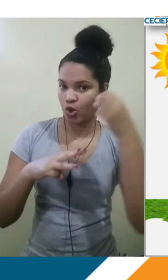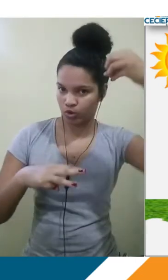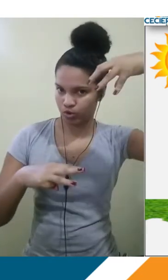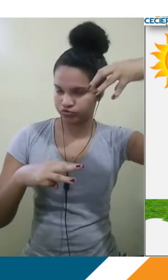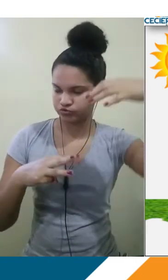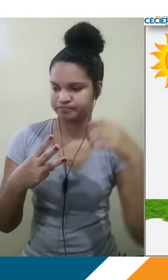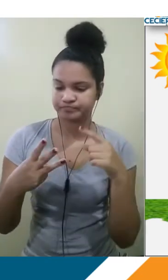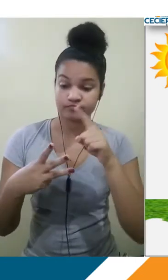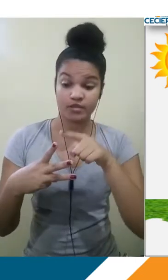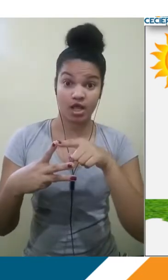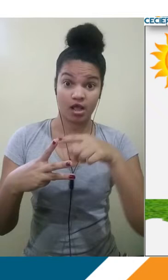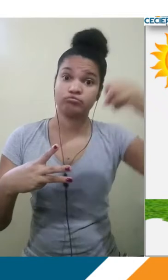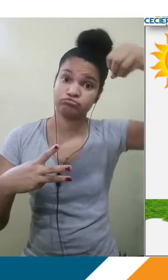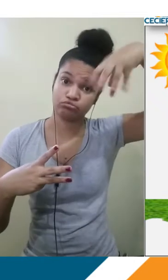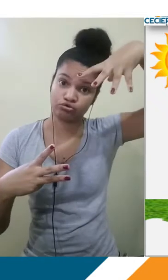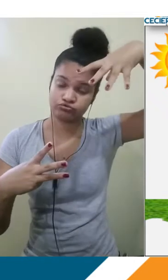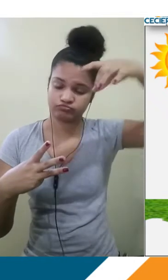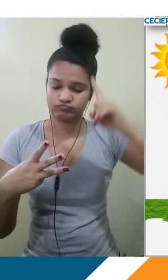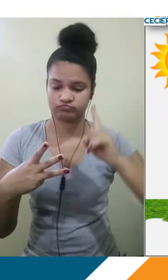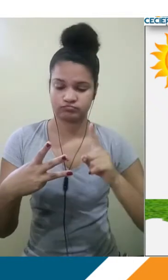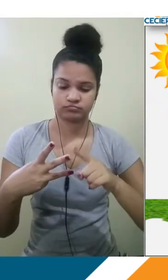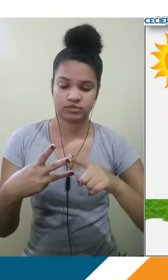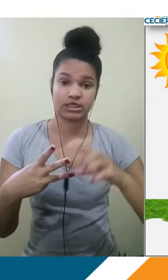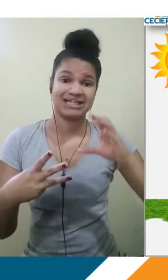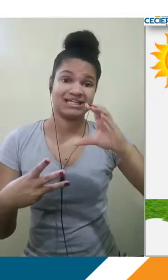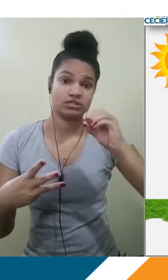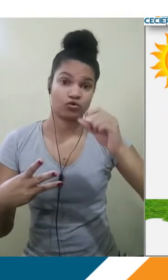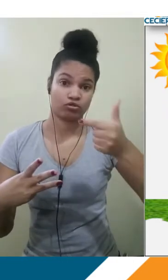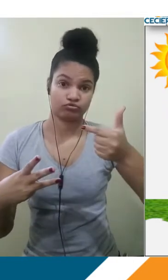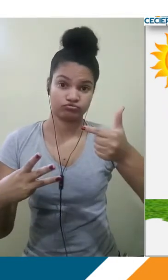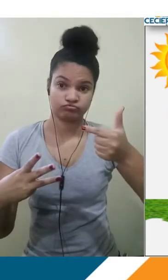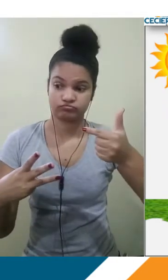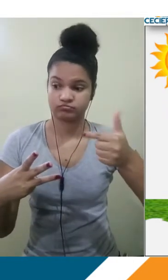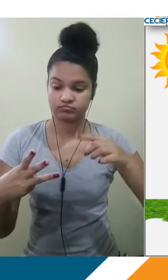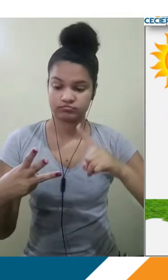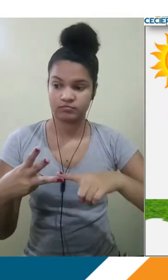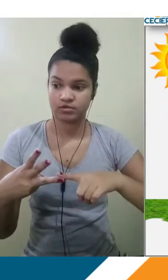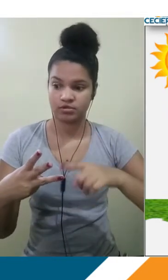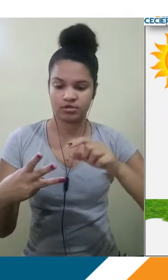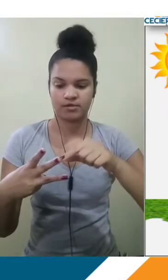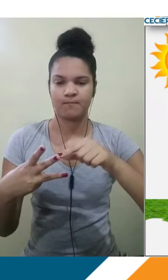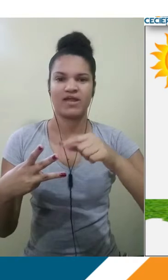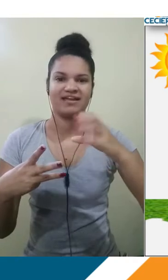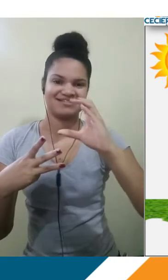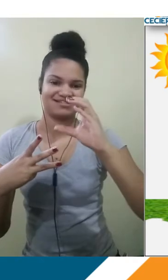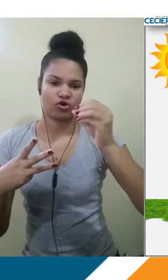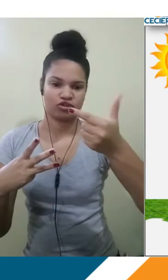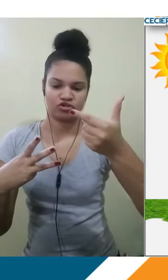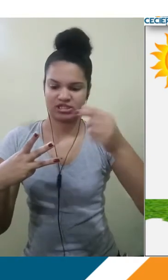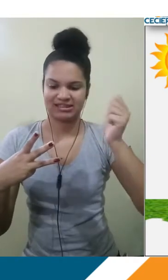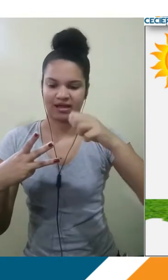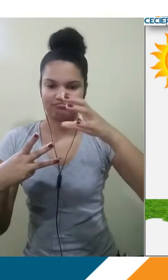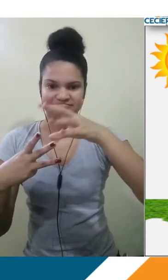luz como fonte de energia, o CO2, o gás carbônico, como fonte de carbono, e a